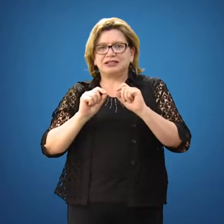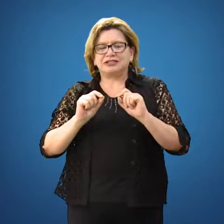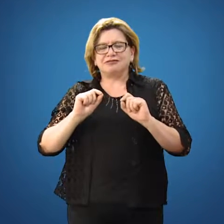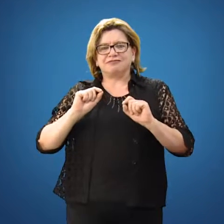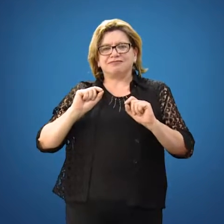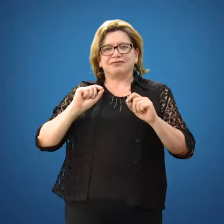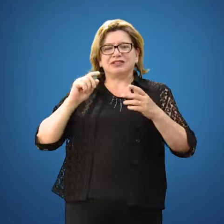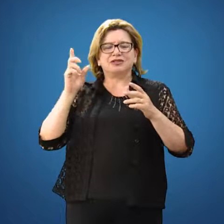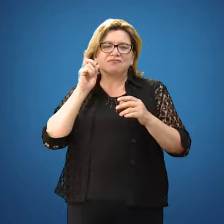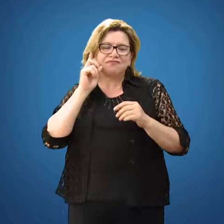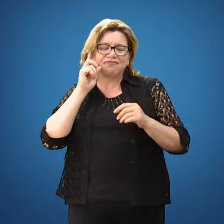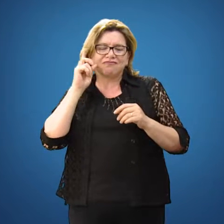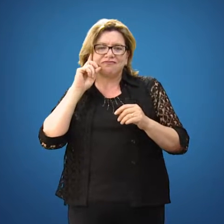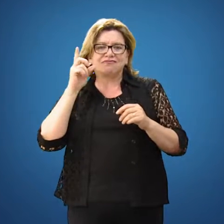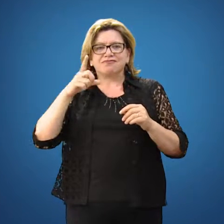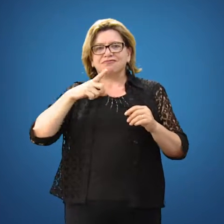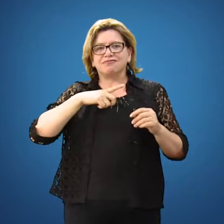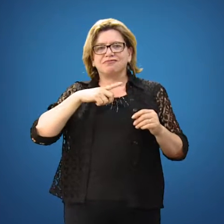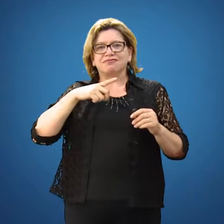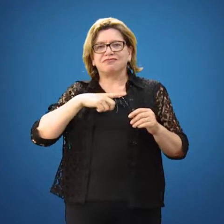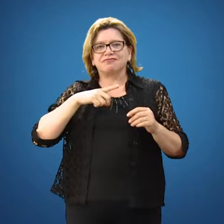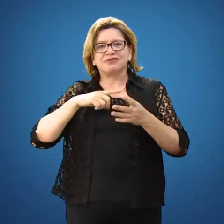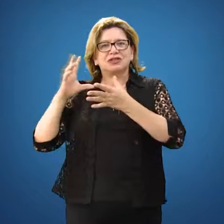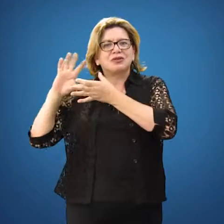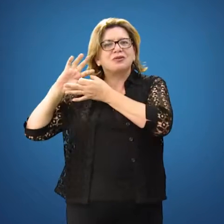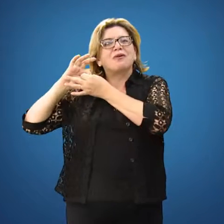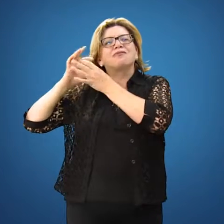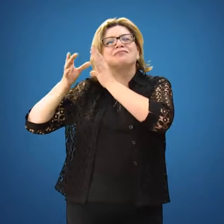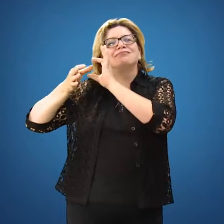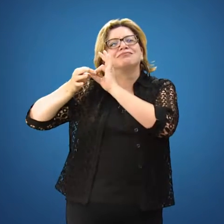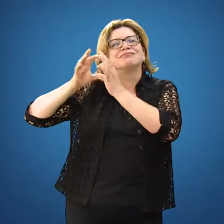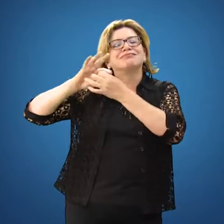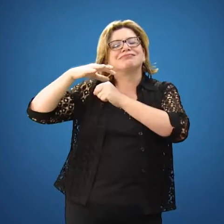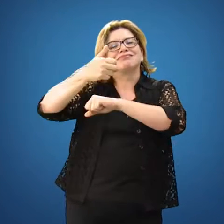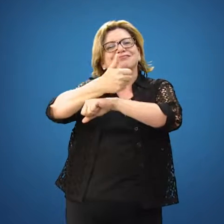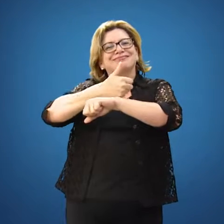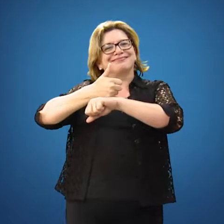apresentam no cotidiano do nosso contexto profissional.